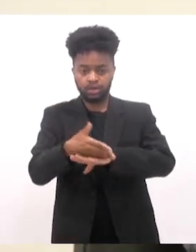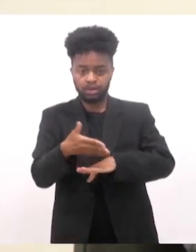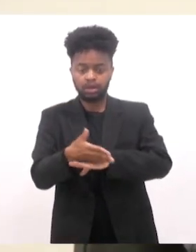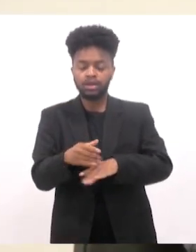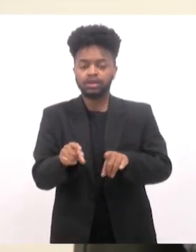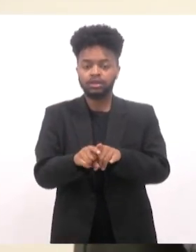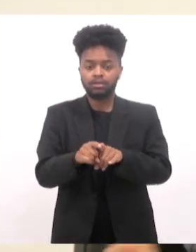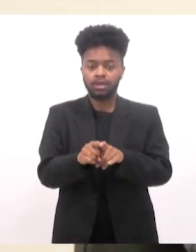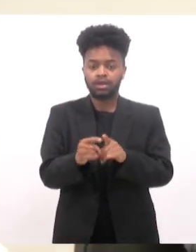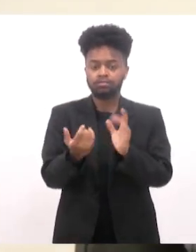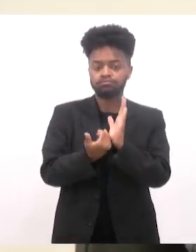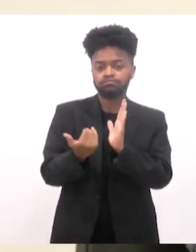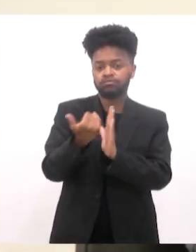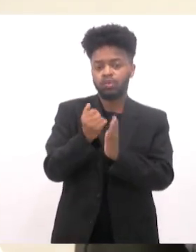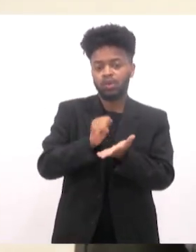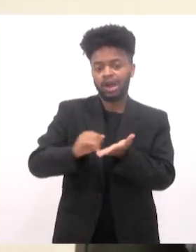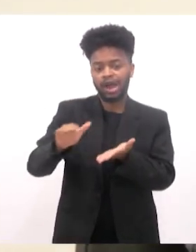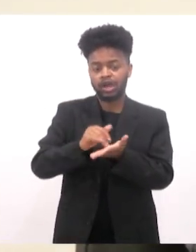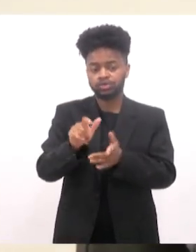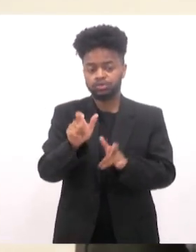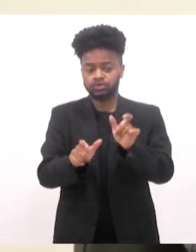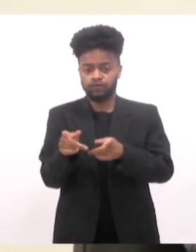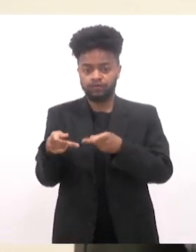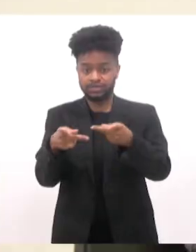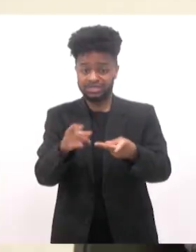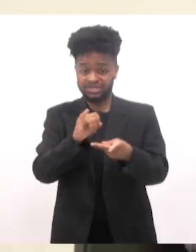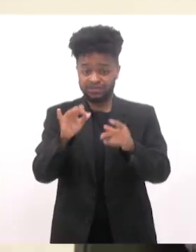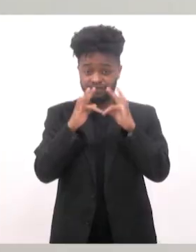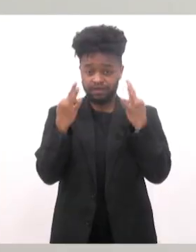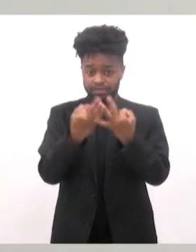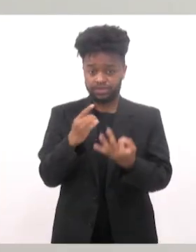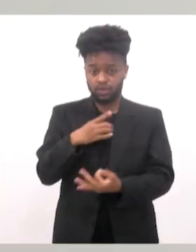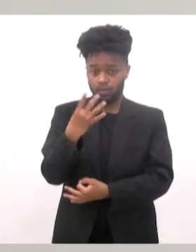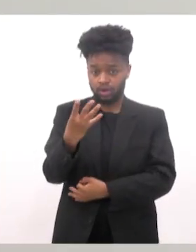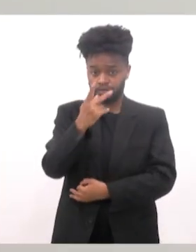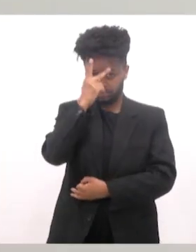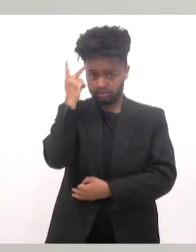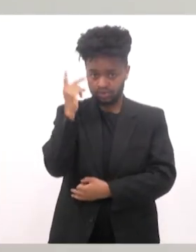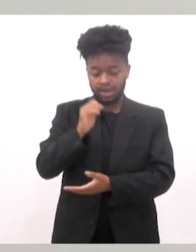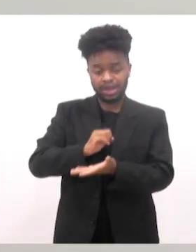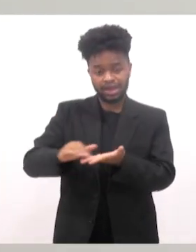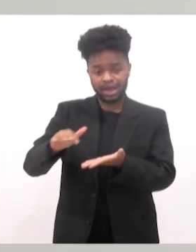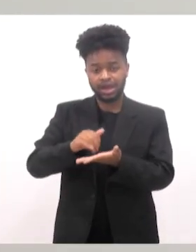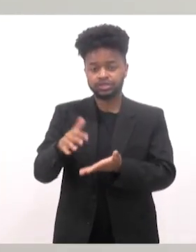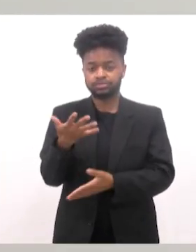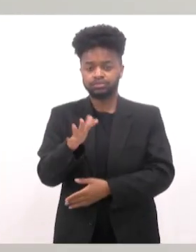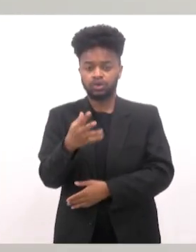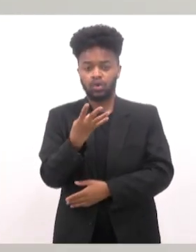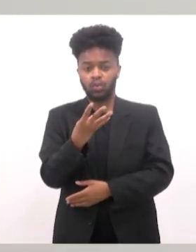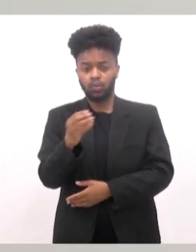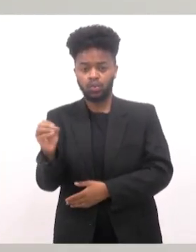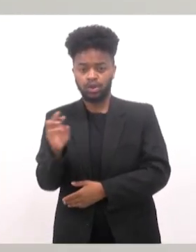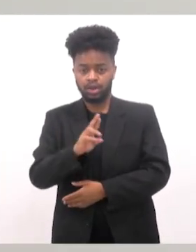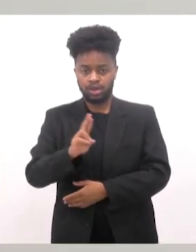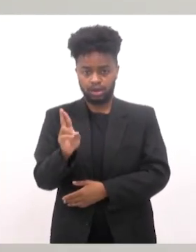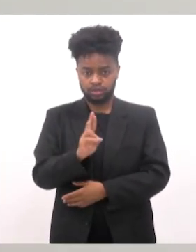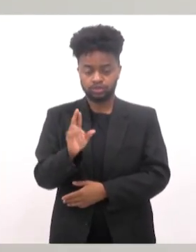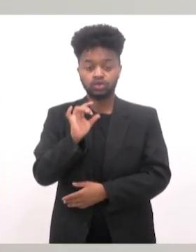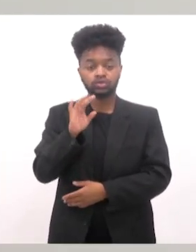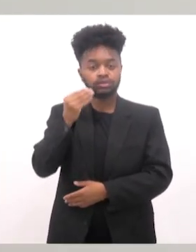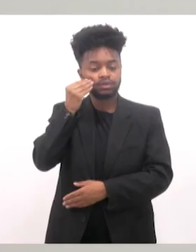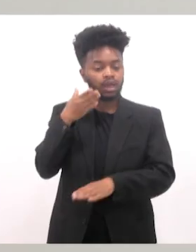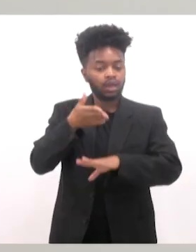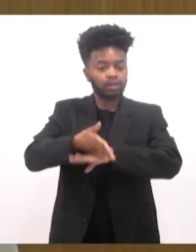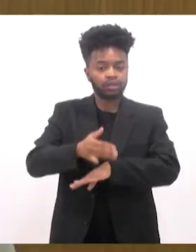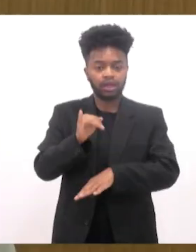aumentar a despesa dos visitantes. Uma família de 4 pessoas, por exemplo, gastaria em torno de R$ 400 só para entrar